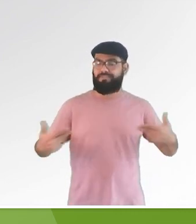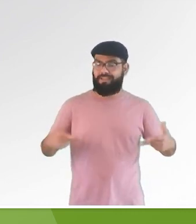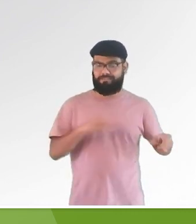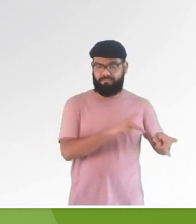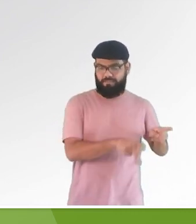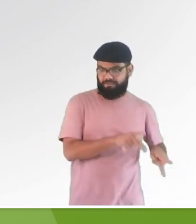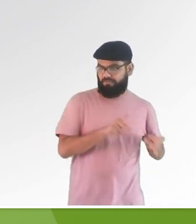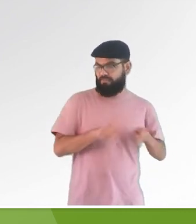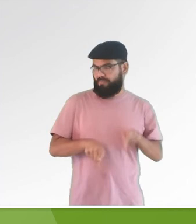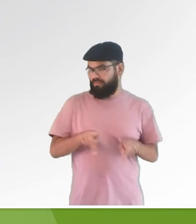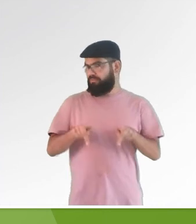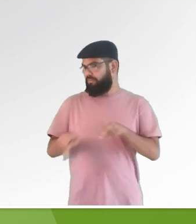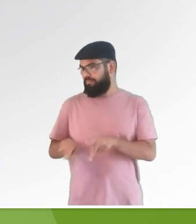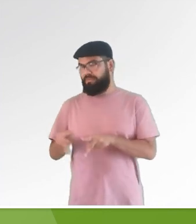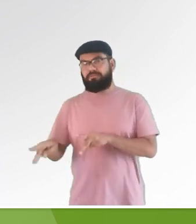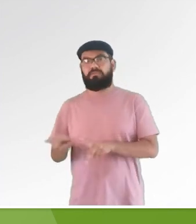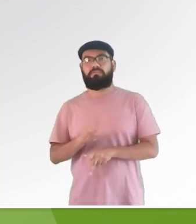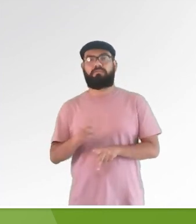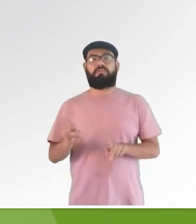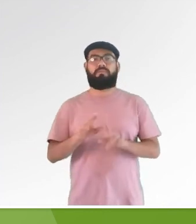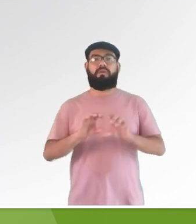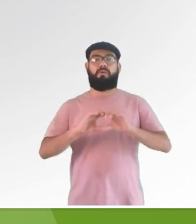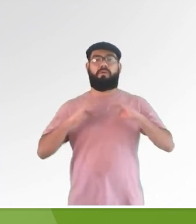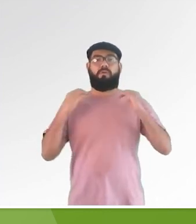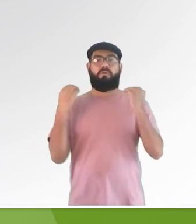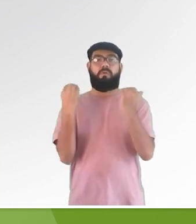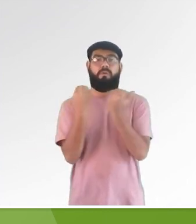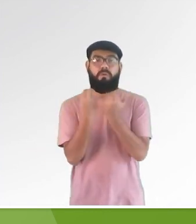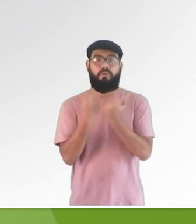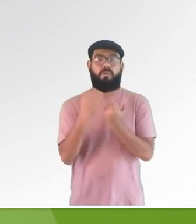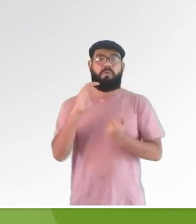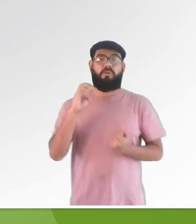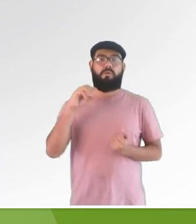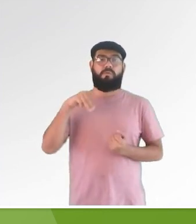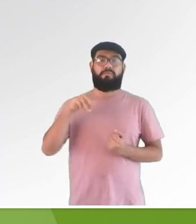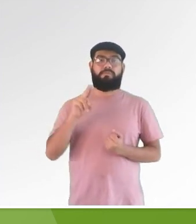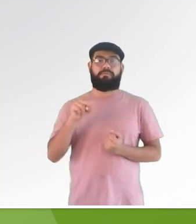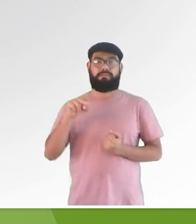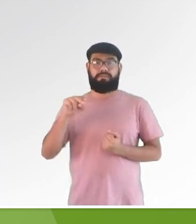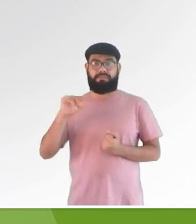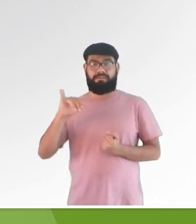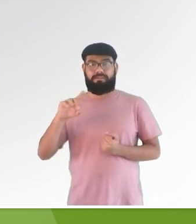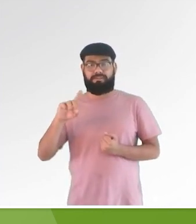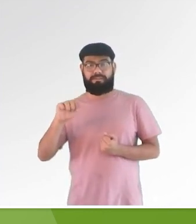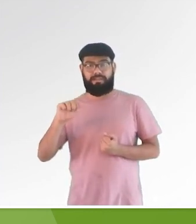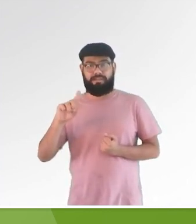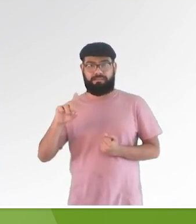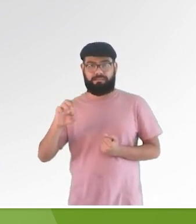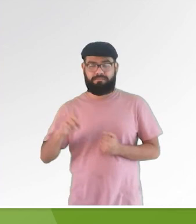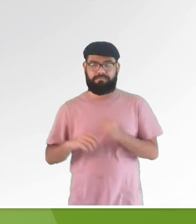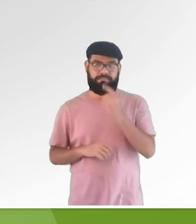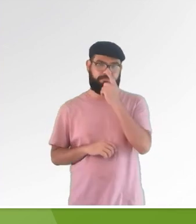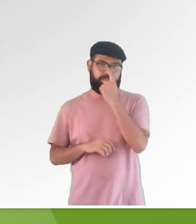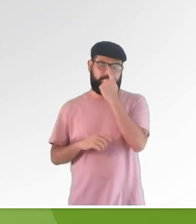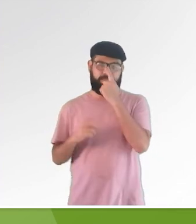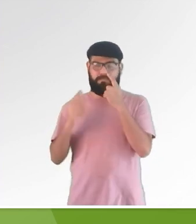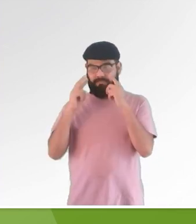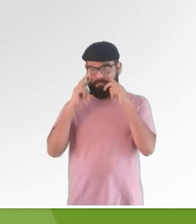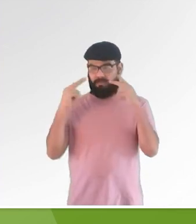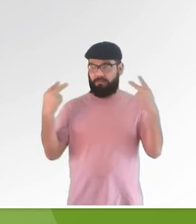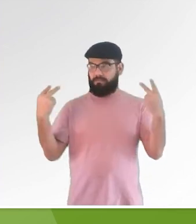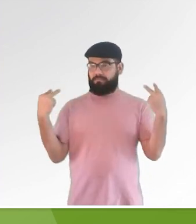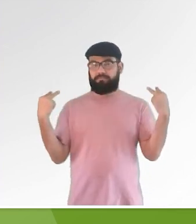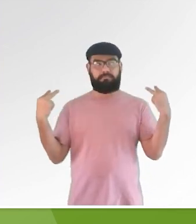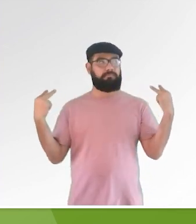de comunidade ou biocenose. E aqui para vocês, olha só, eu trago diversos cenários. Esse aqui, por exemplo, de